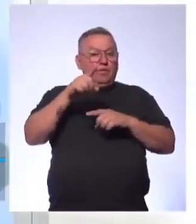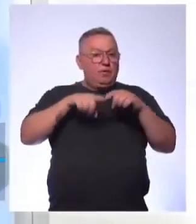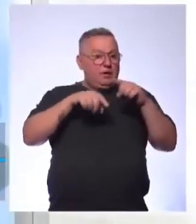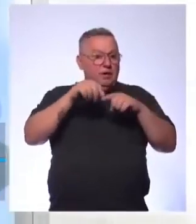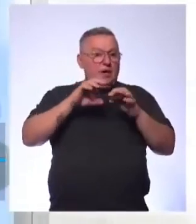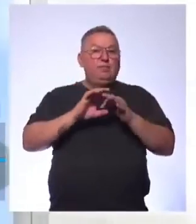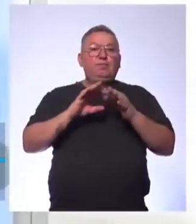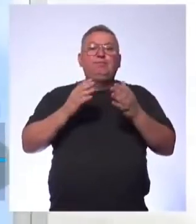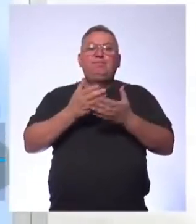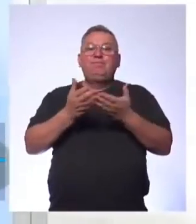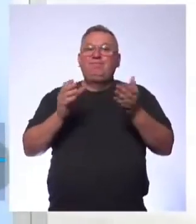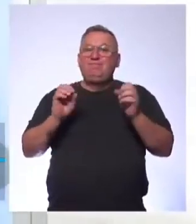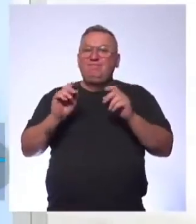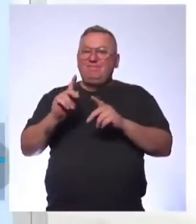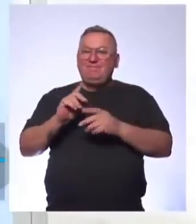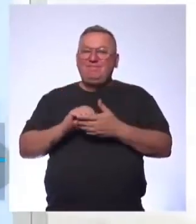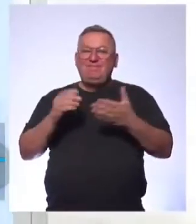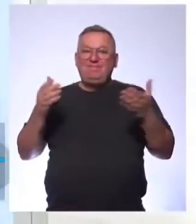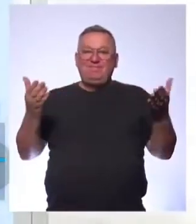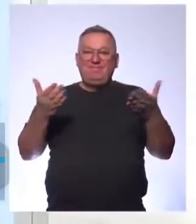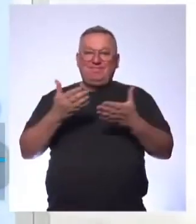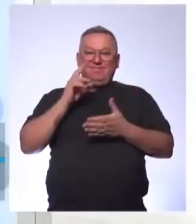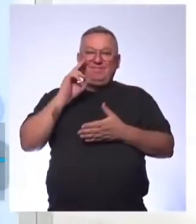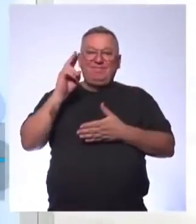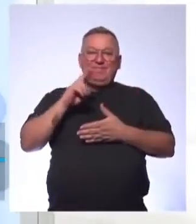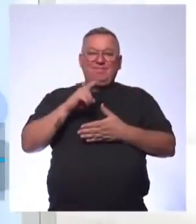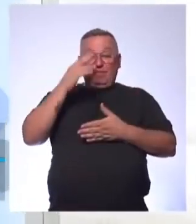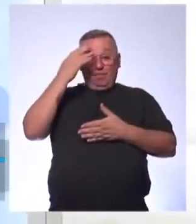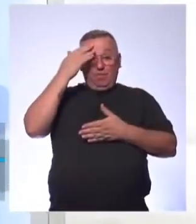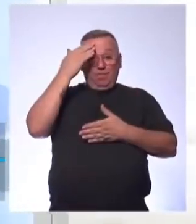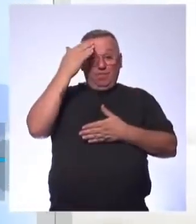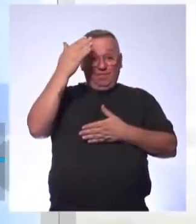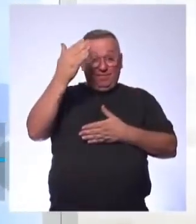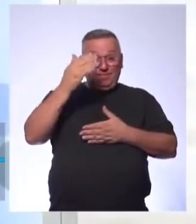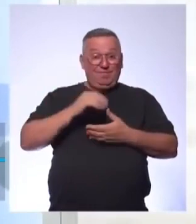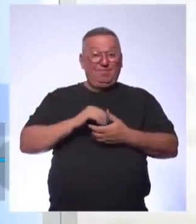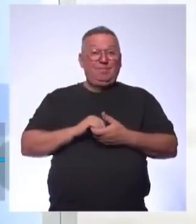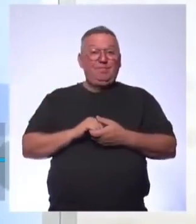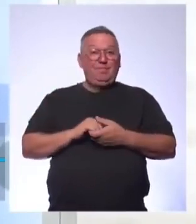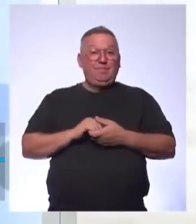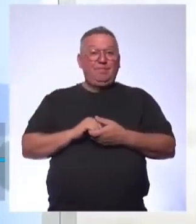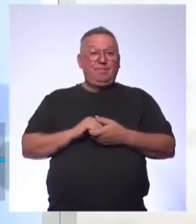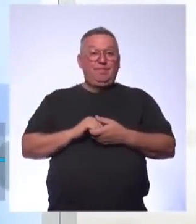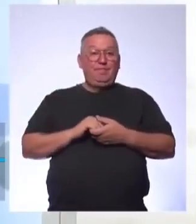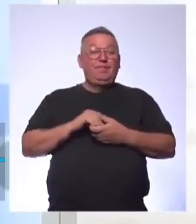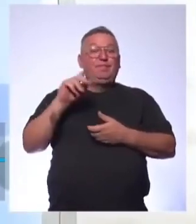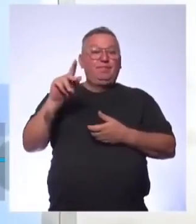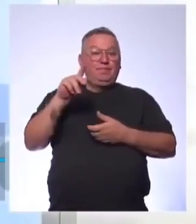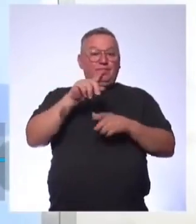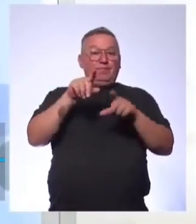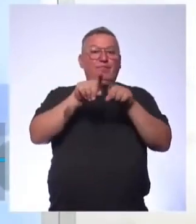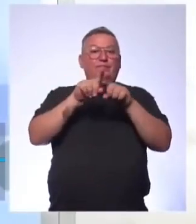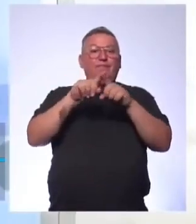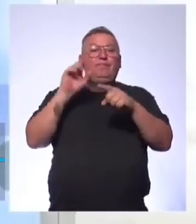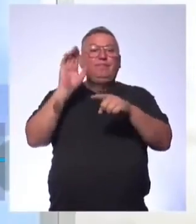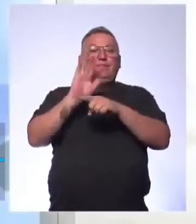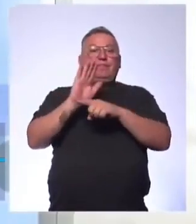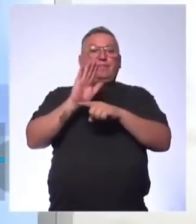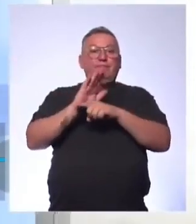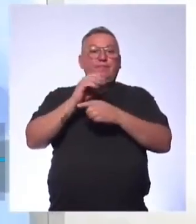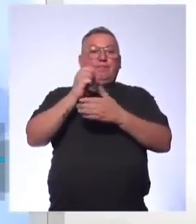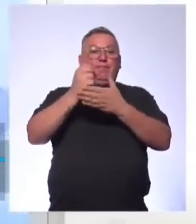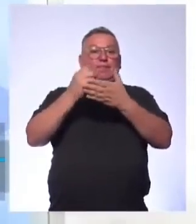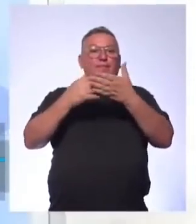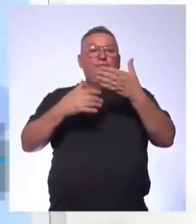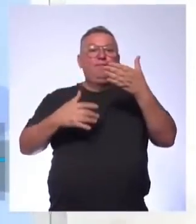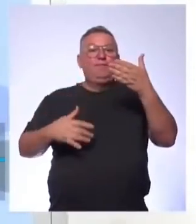estar à disposição, ok? Então, agora vamos aos agradecimentos, né? Aos professores pela ajuda. A minha lista